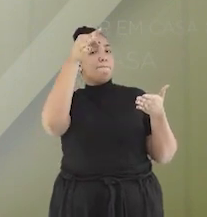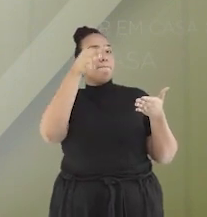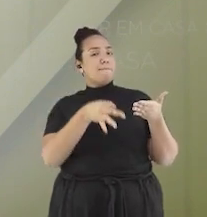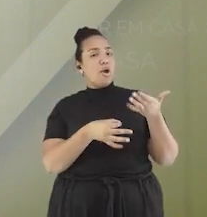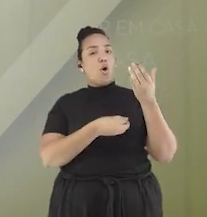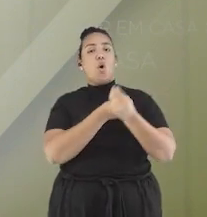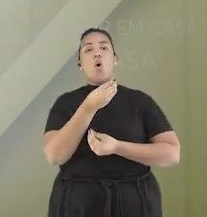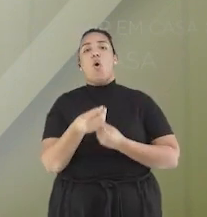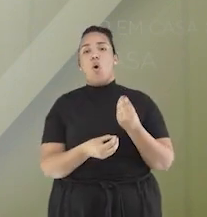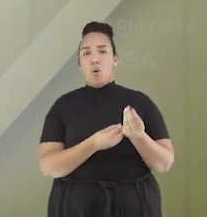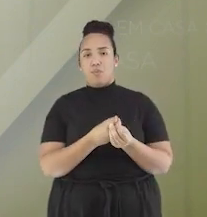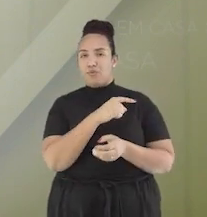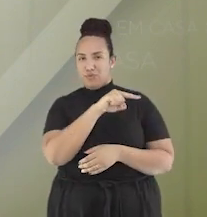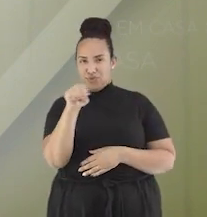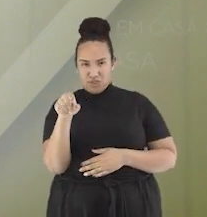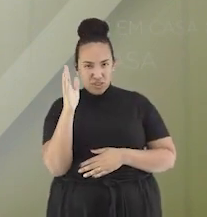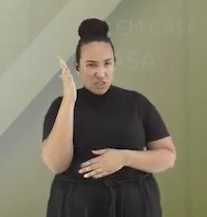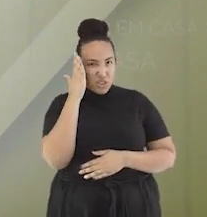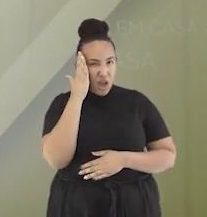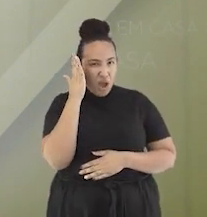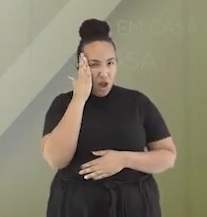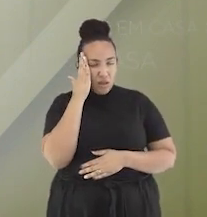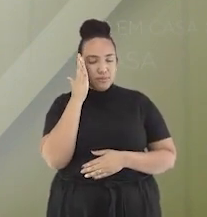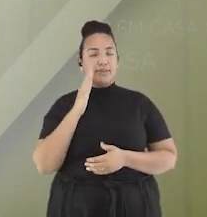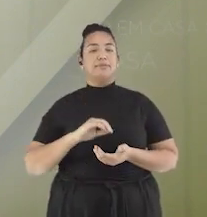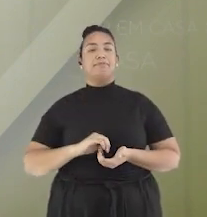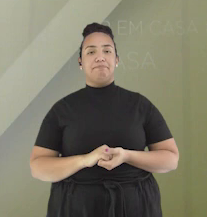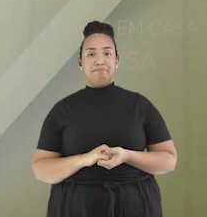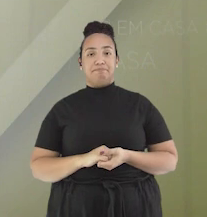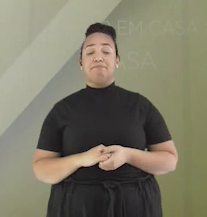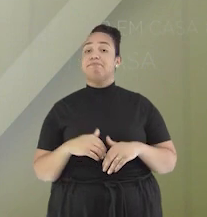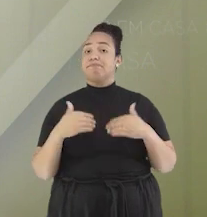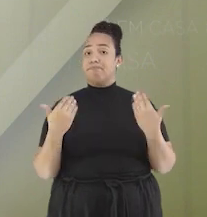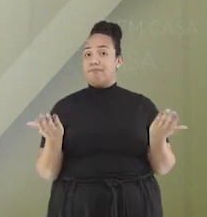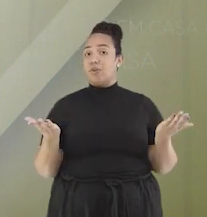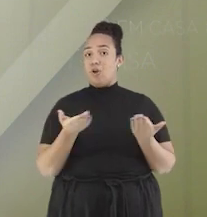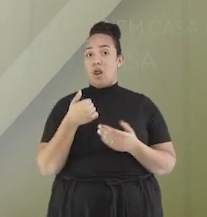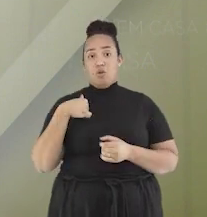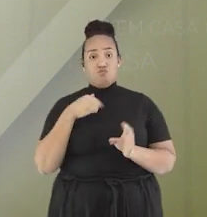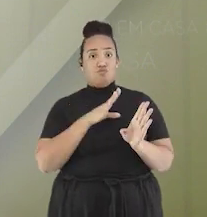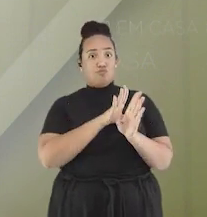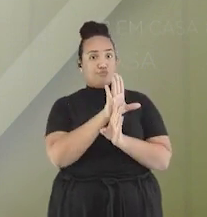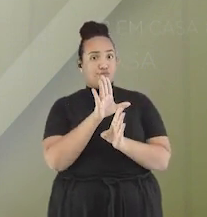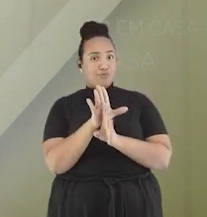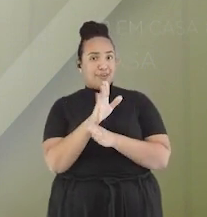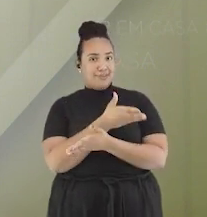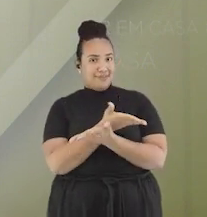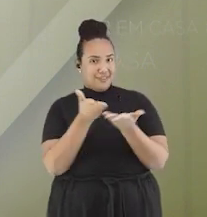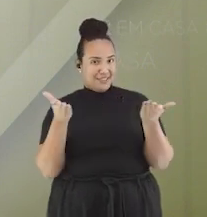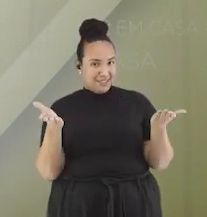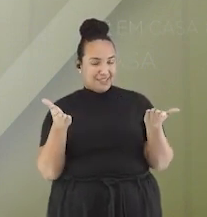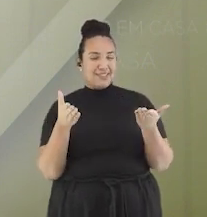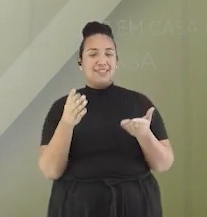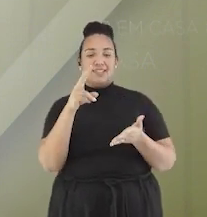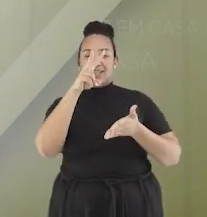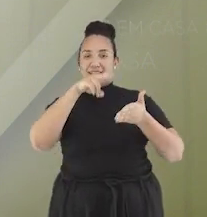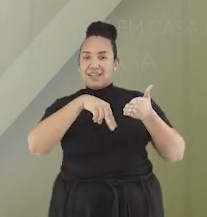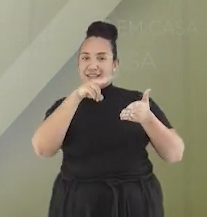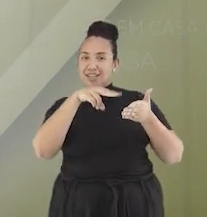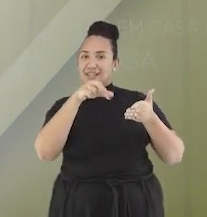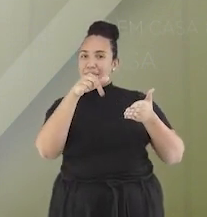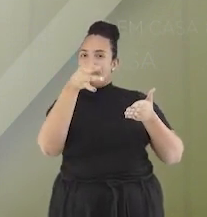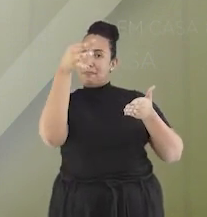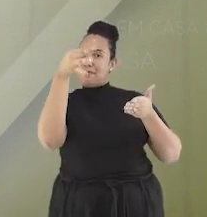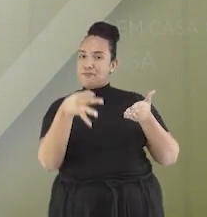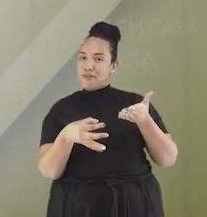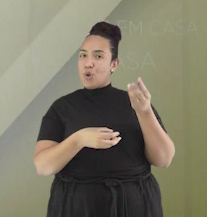dos textos. Você sabe como fazer uma boa leitura dos textos? Eu vou dar algumas dicas para você sobre como fazer uma